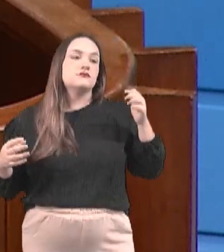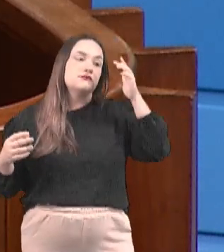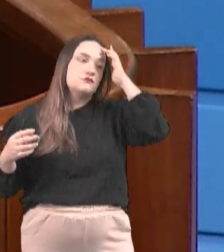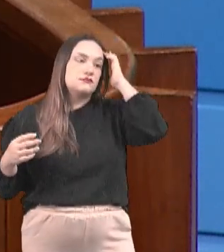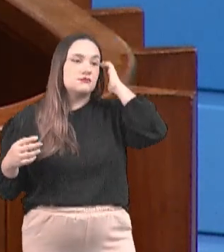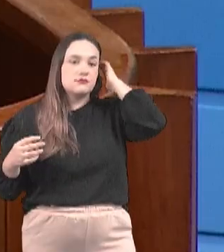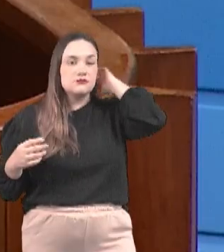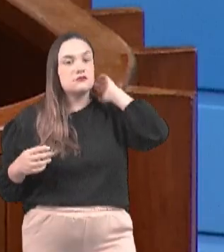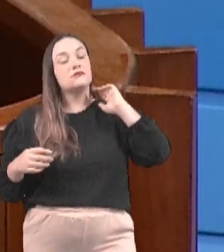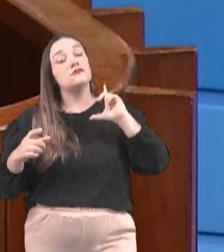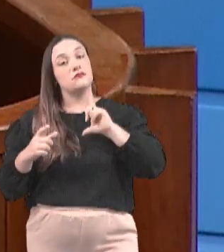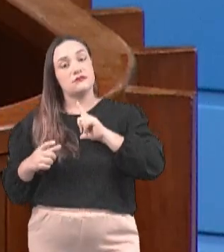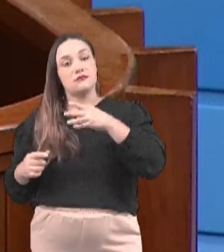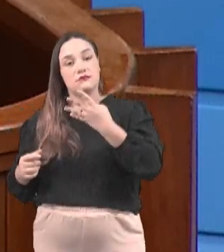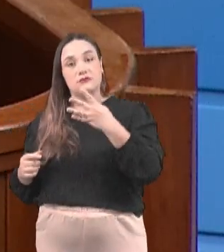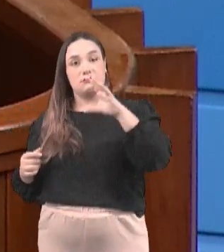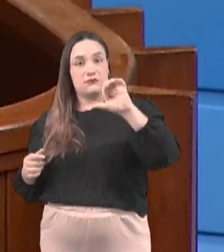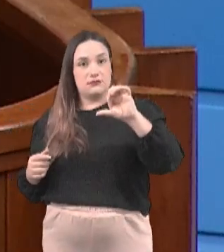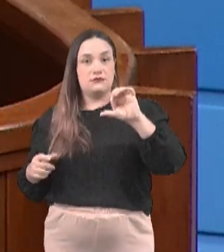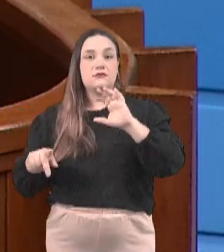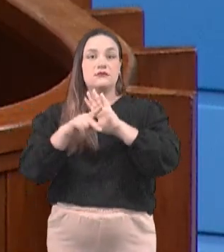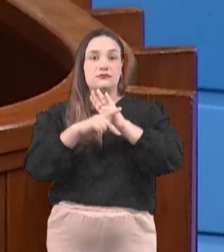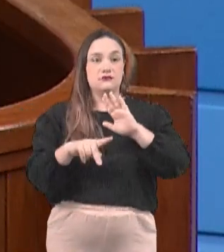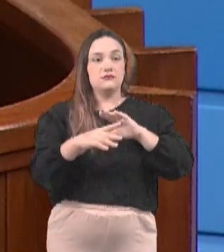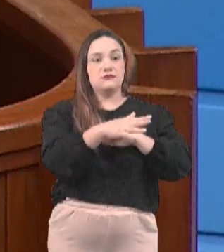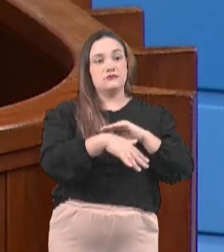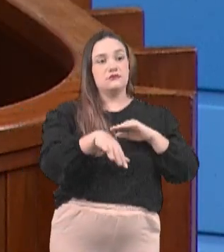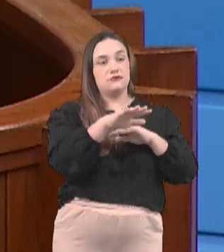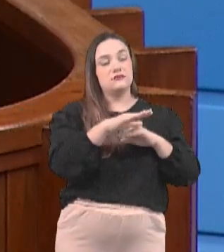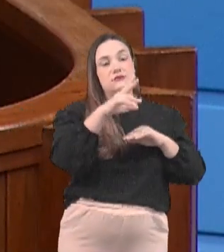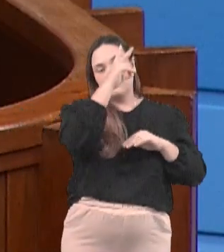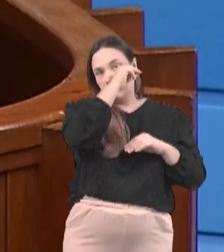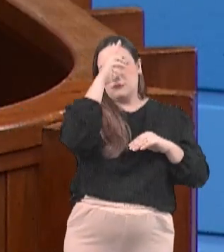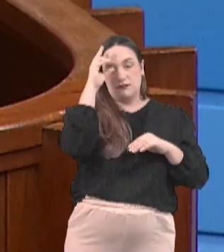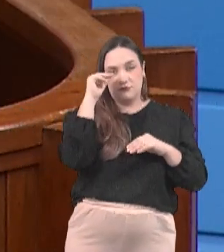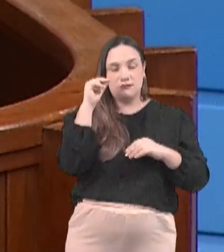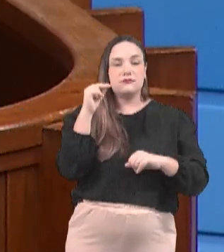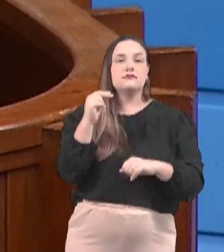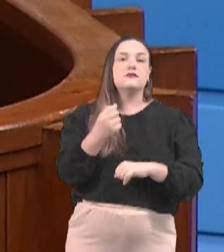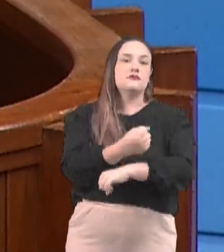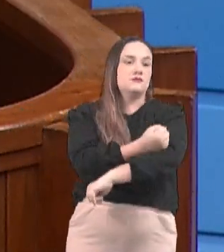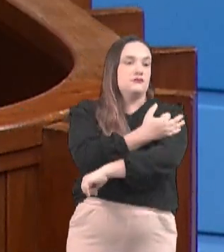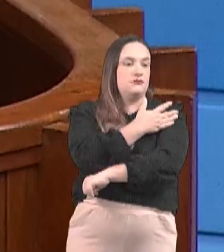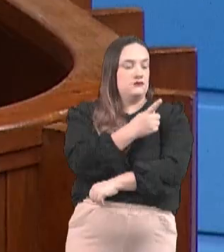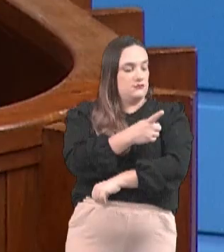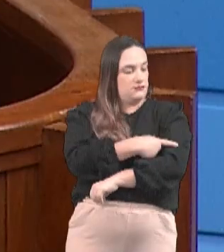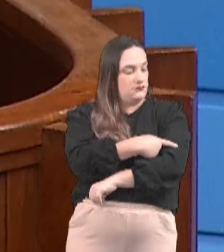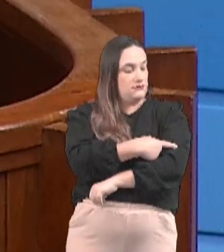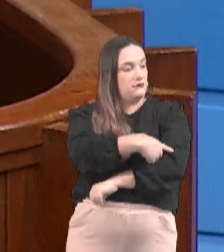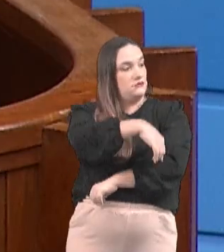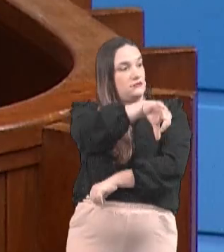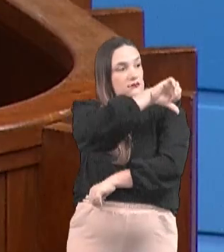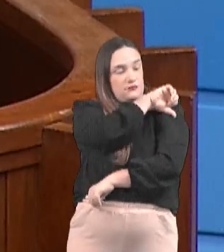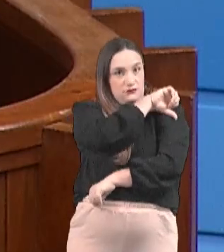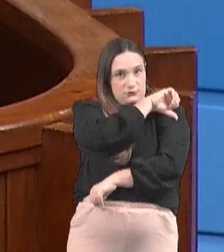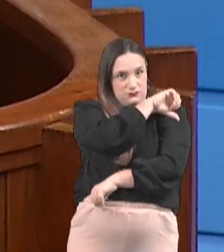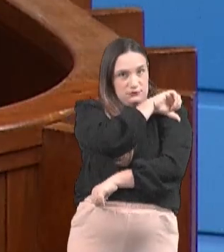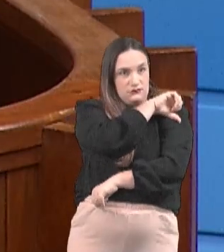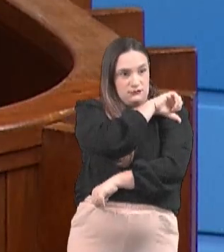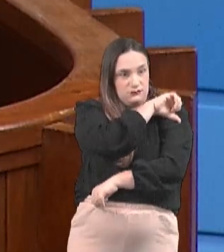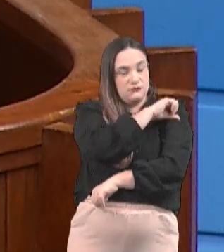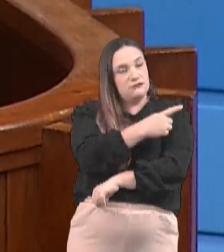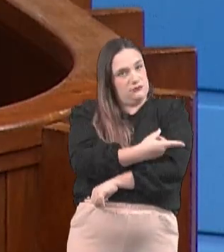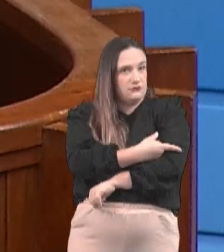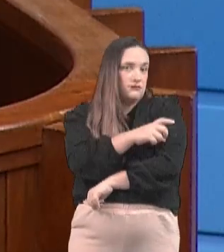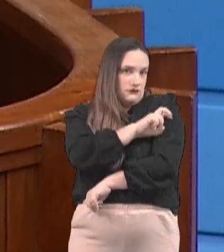49 escolas da rede municipal, que atende do 1º até o 9º ano, mas em grande maioria